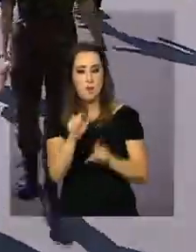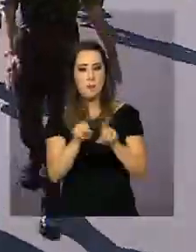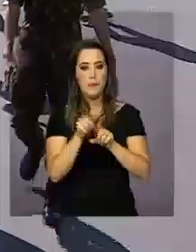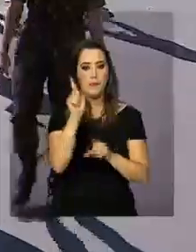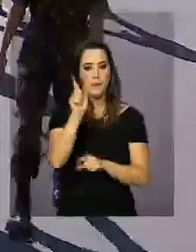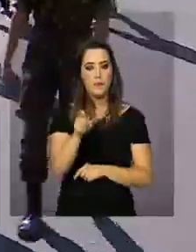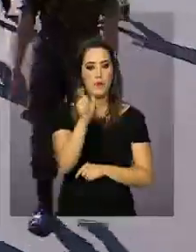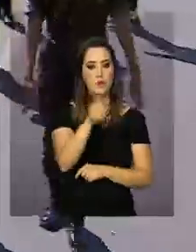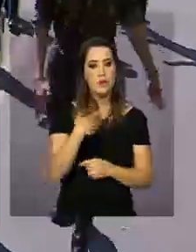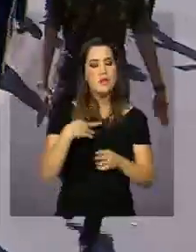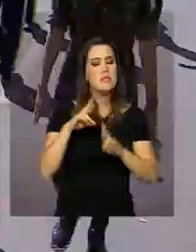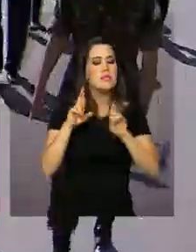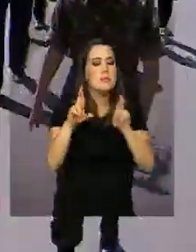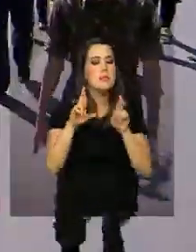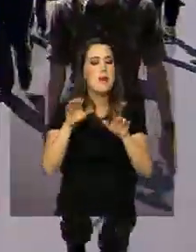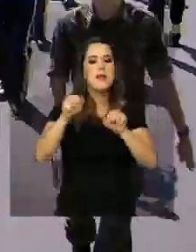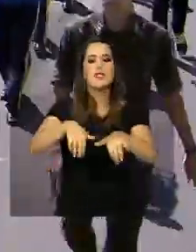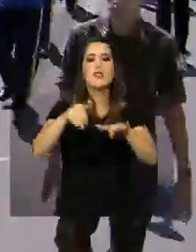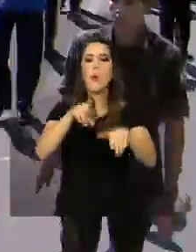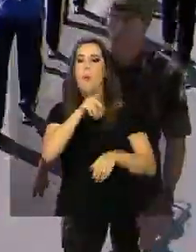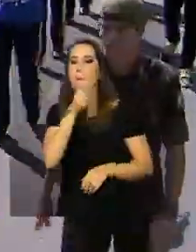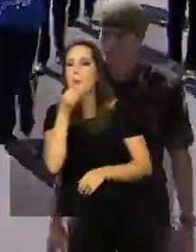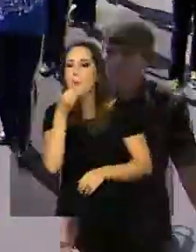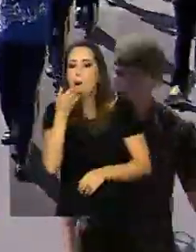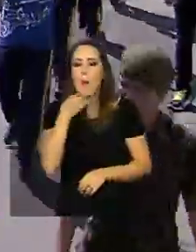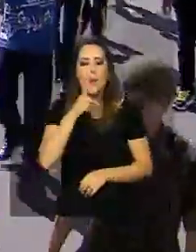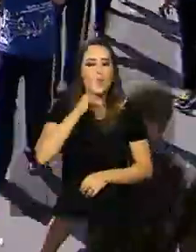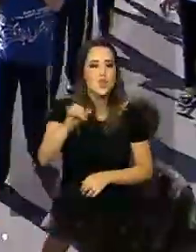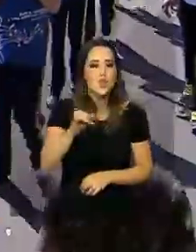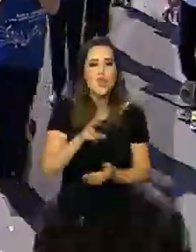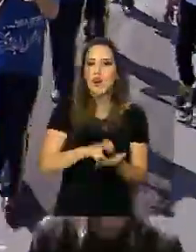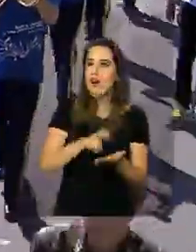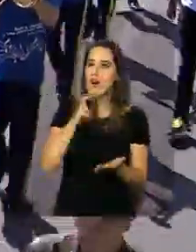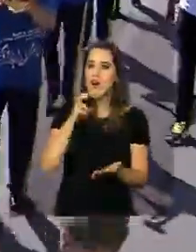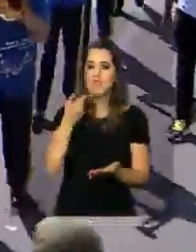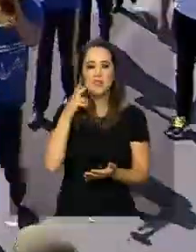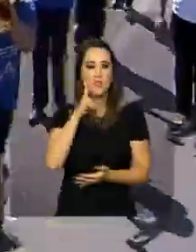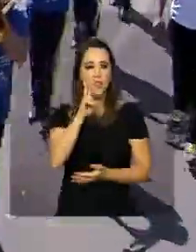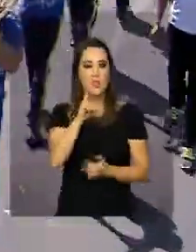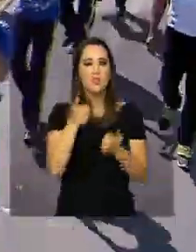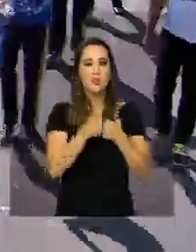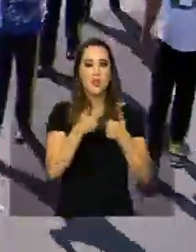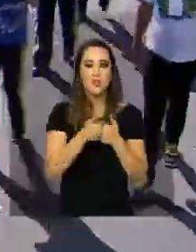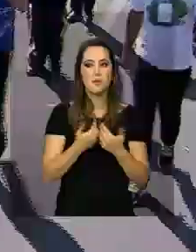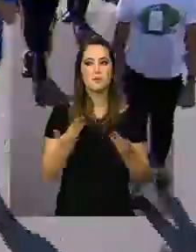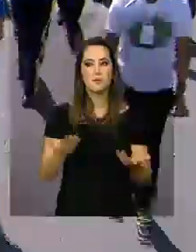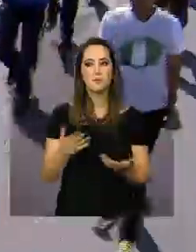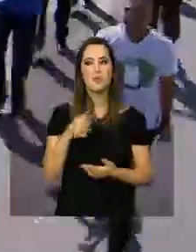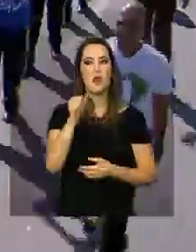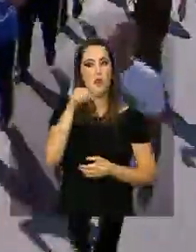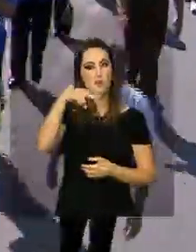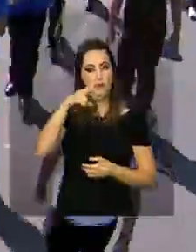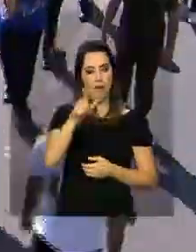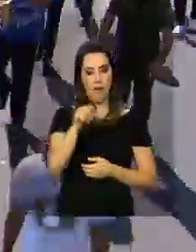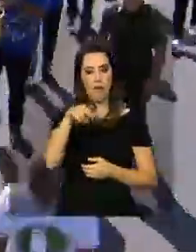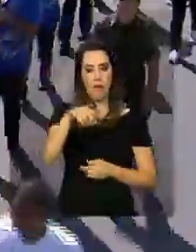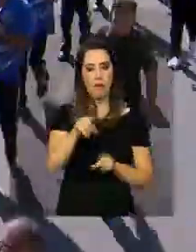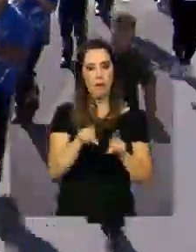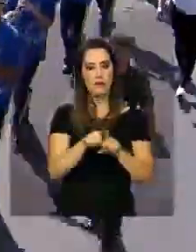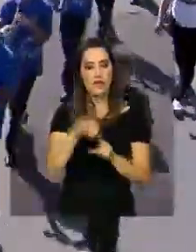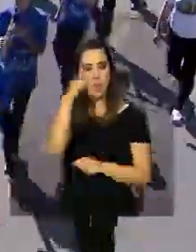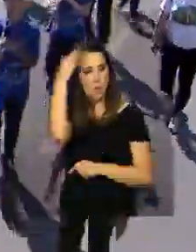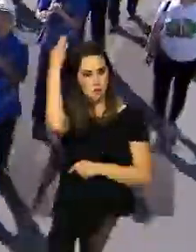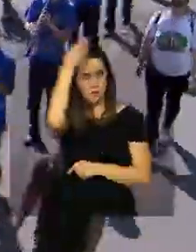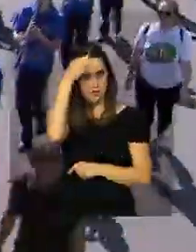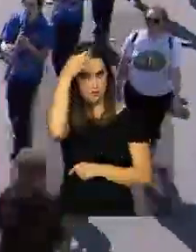Miaibara. Aguardando o desfile, bom dia. Ela já estava desde cedo acompanhando com a gente a transmissão. Alana Bastos Ramires, lá do